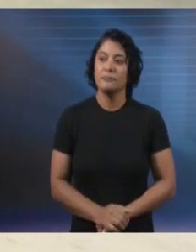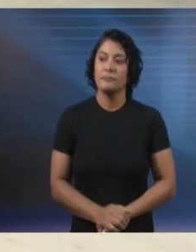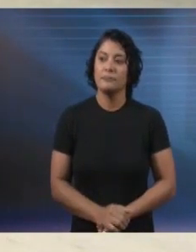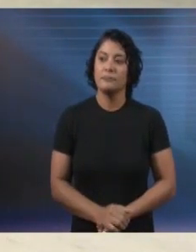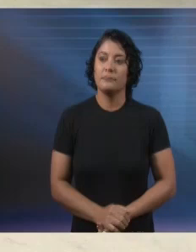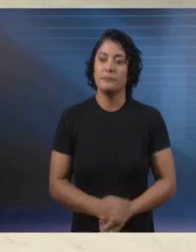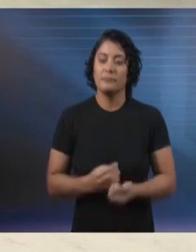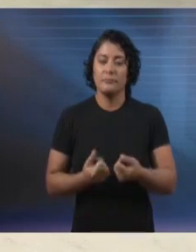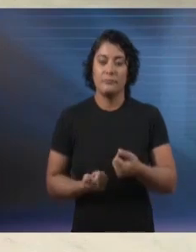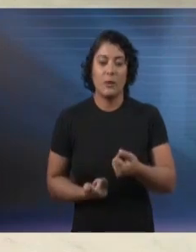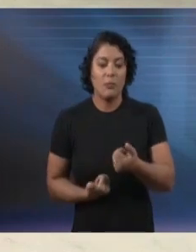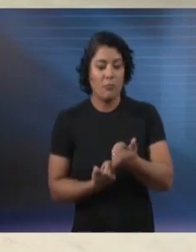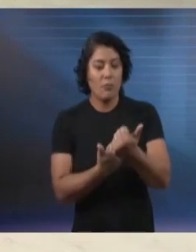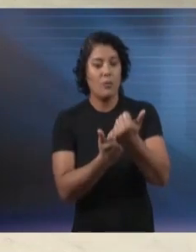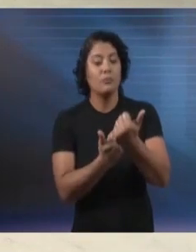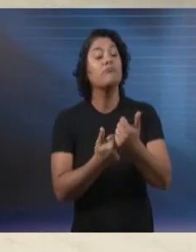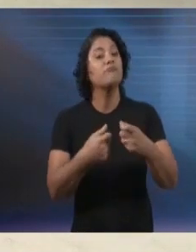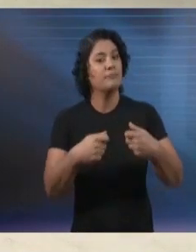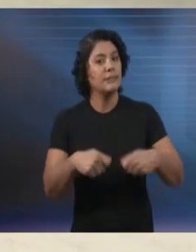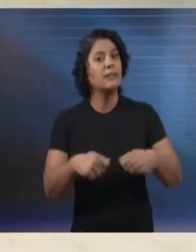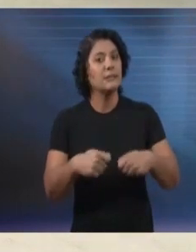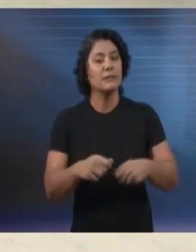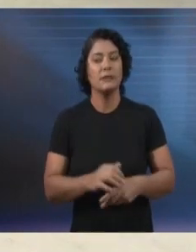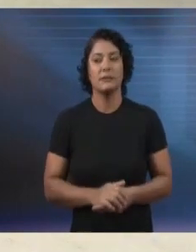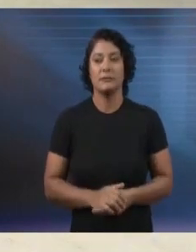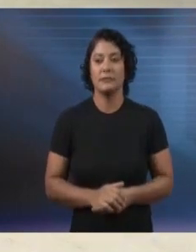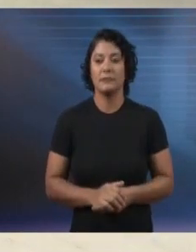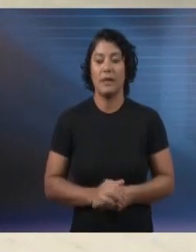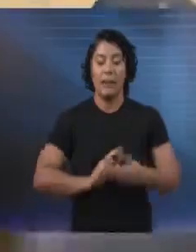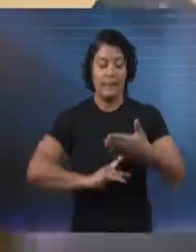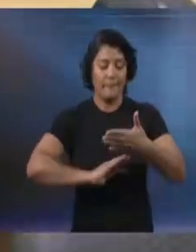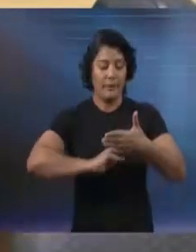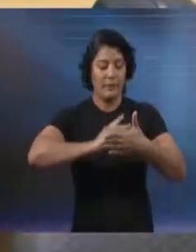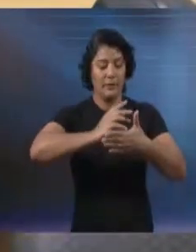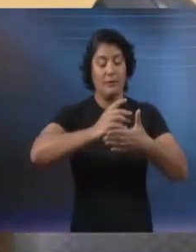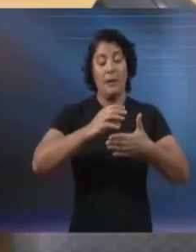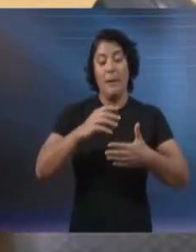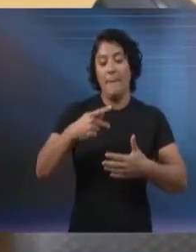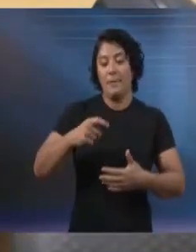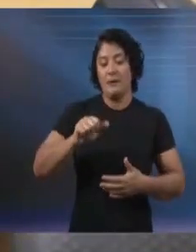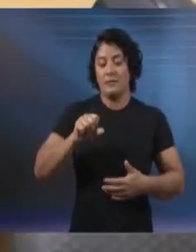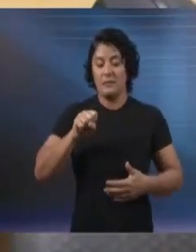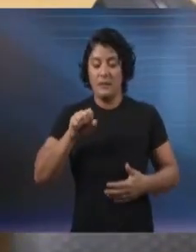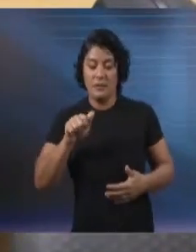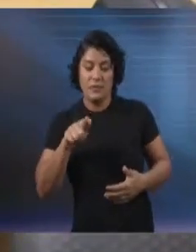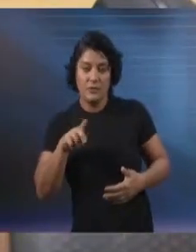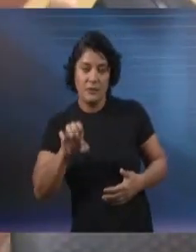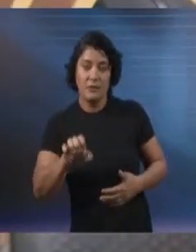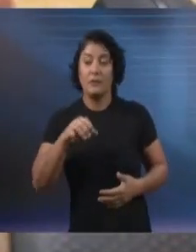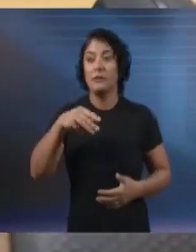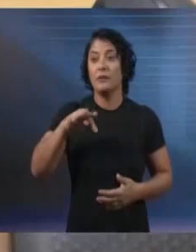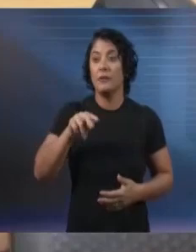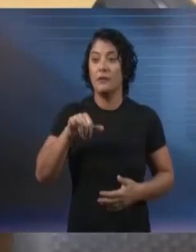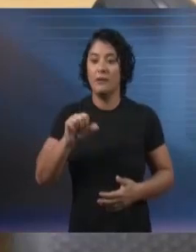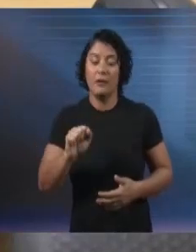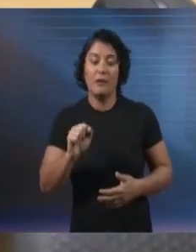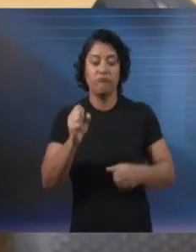o apoio que nós precisamos para que a barragem Passagem das Traíras tenha sua obra